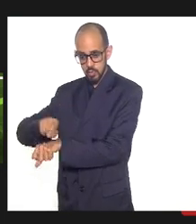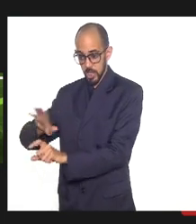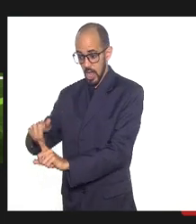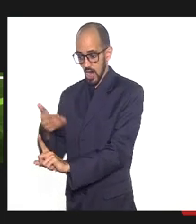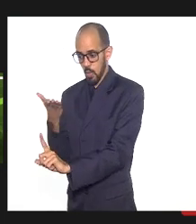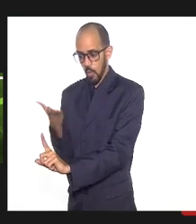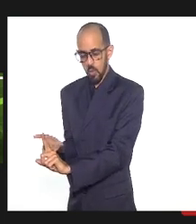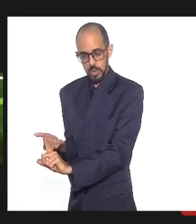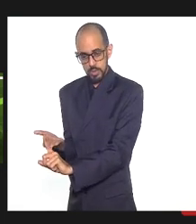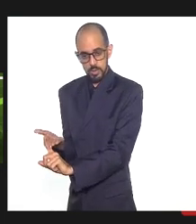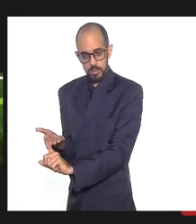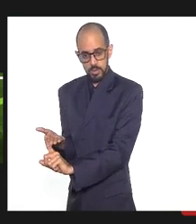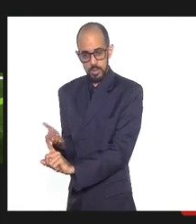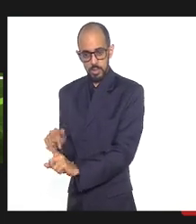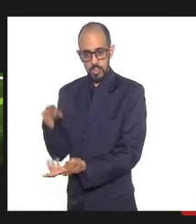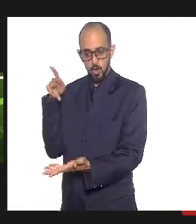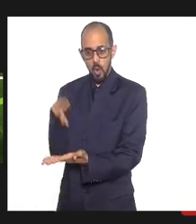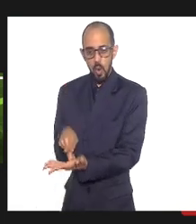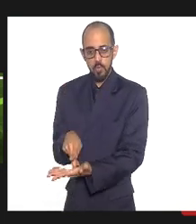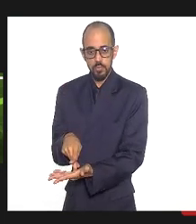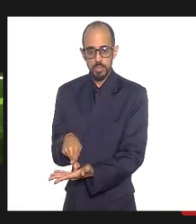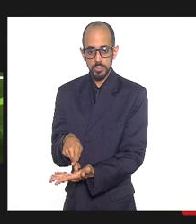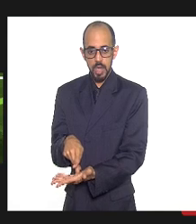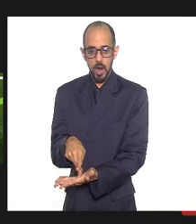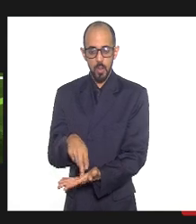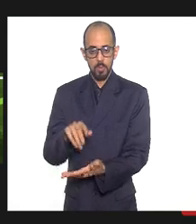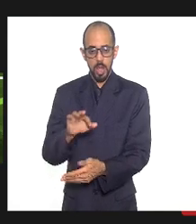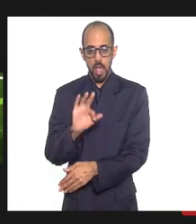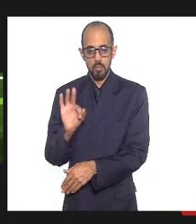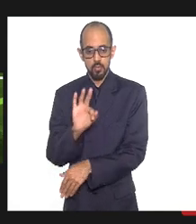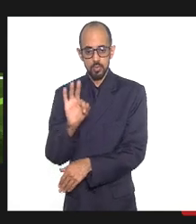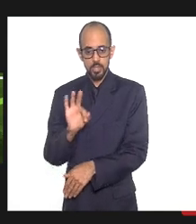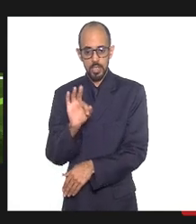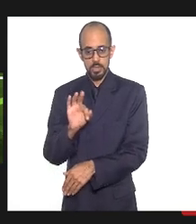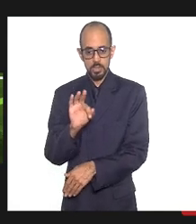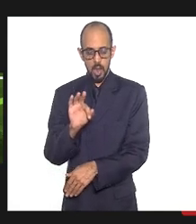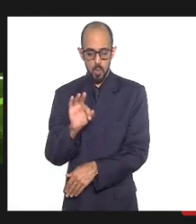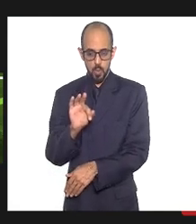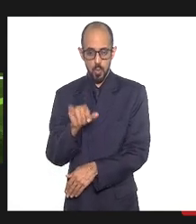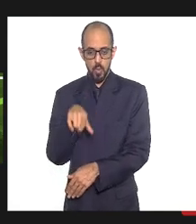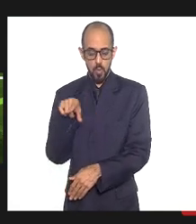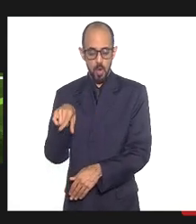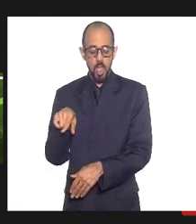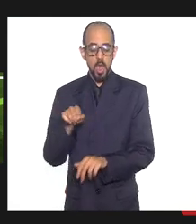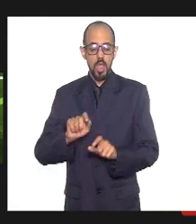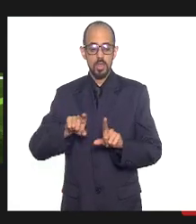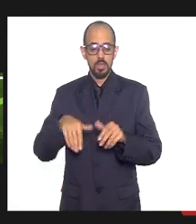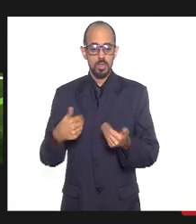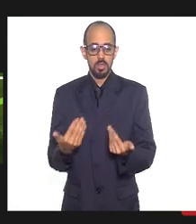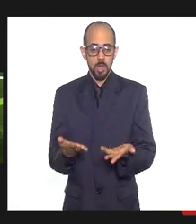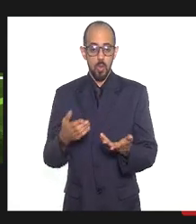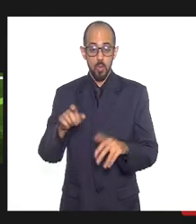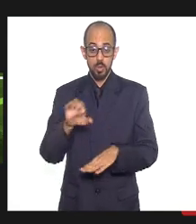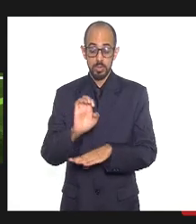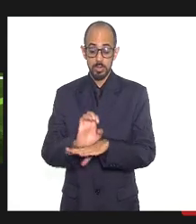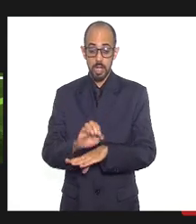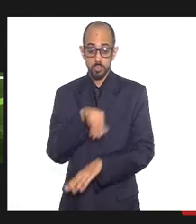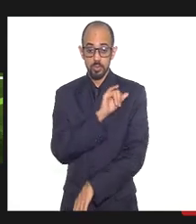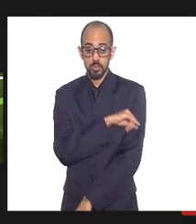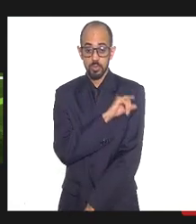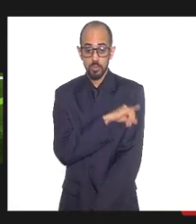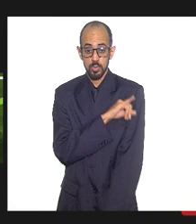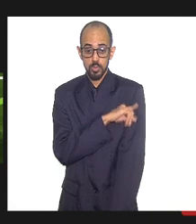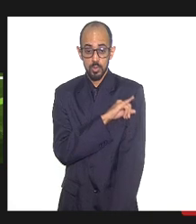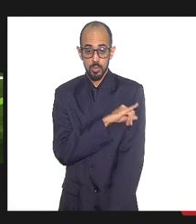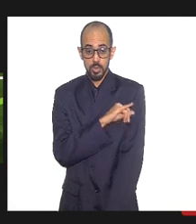Reconhecidas, né, oficialmente pela Fundação Cultural Palmar de 48, eu quero dizer que o estado do Rio de Janeiro, das titulações de